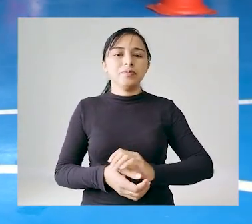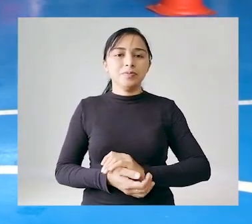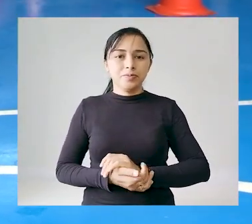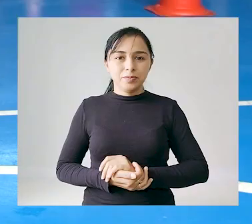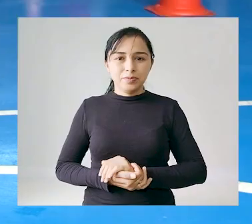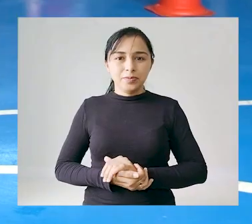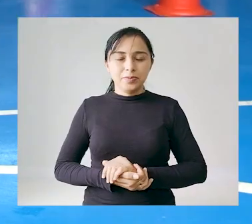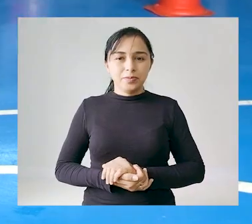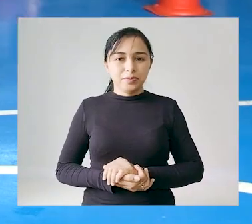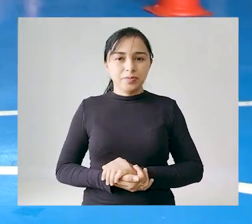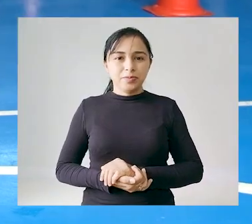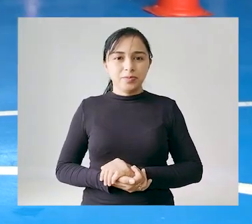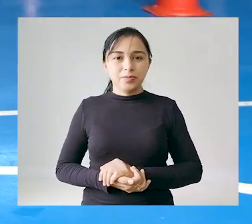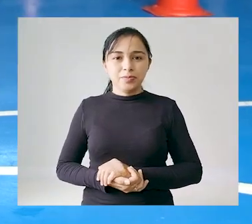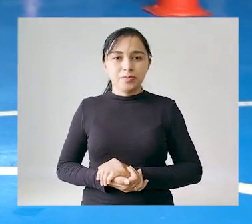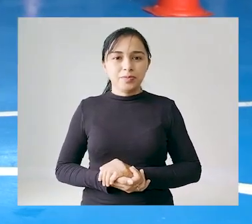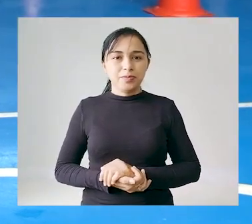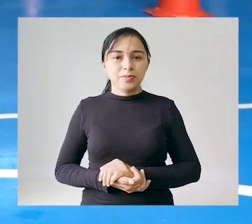Isso.